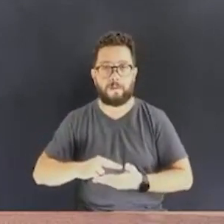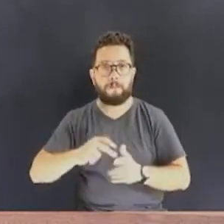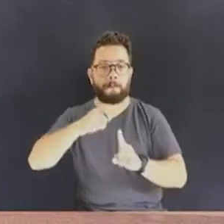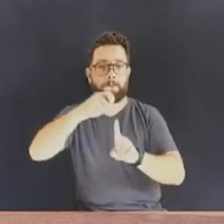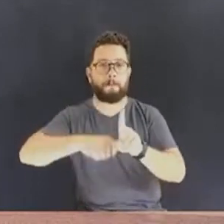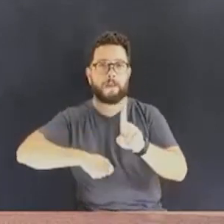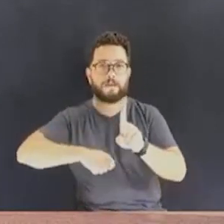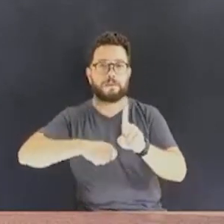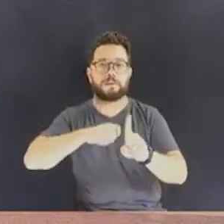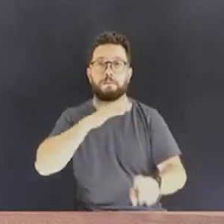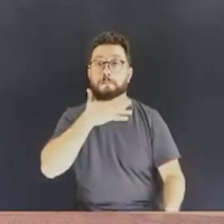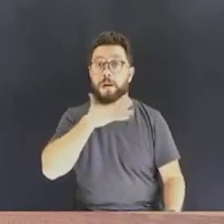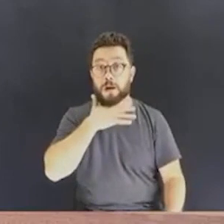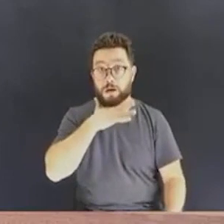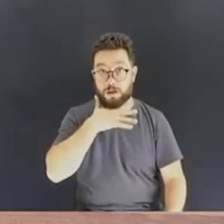um CMEI bastante,